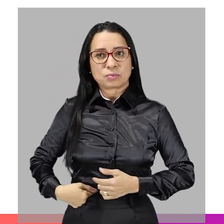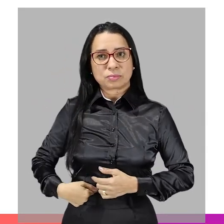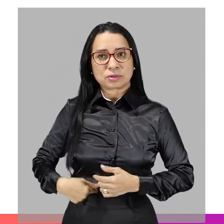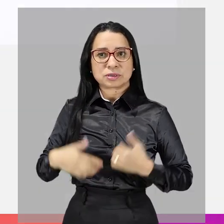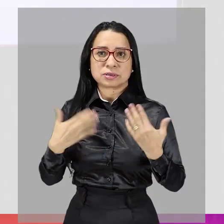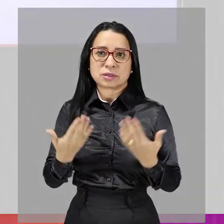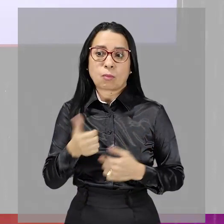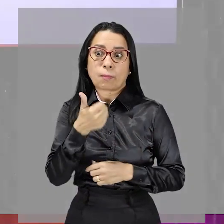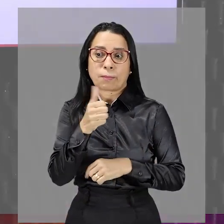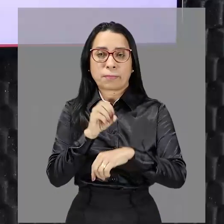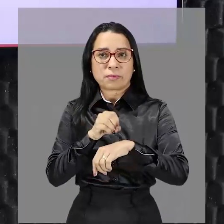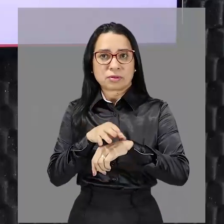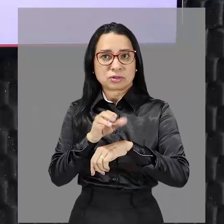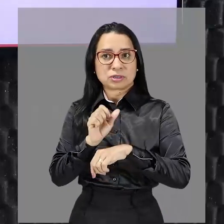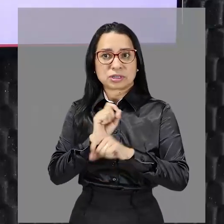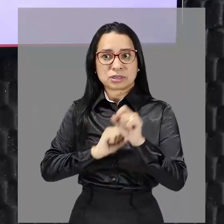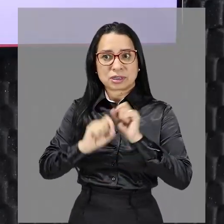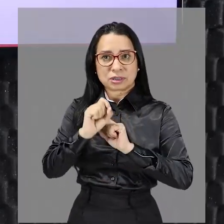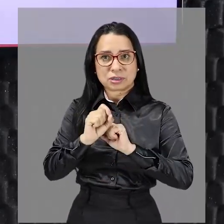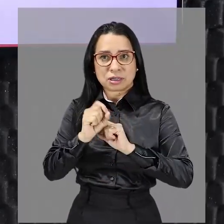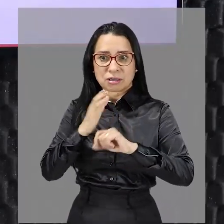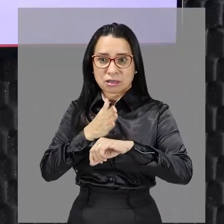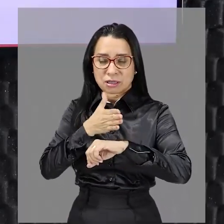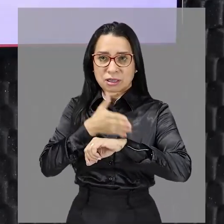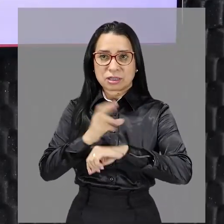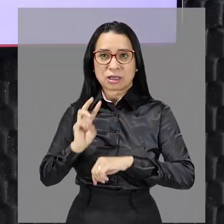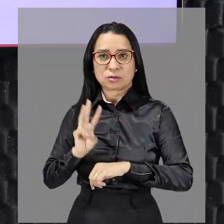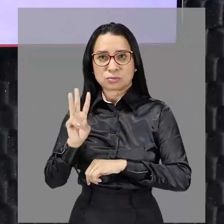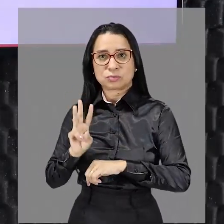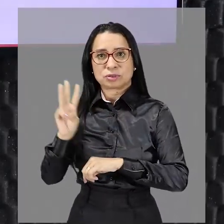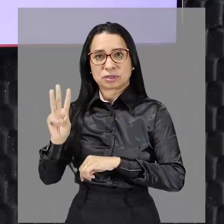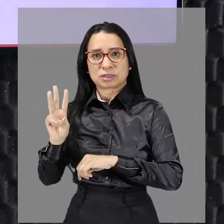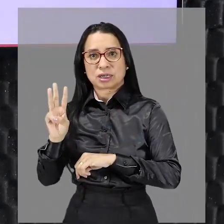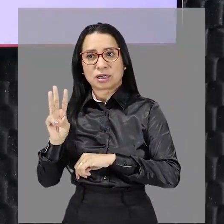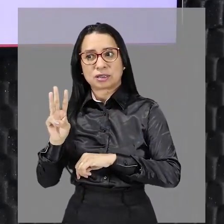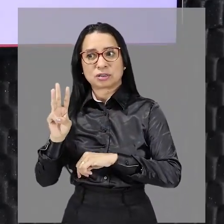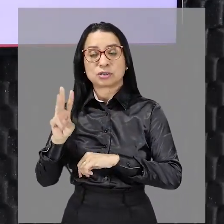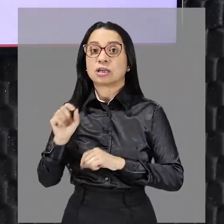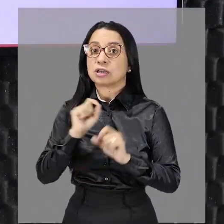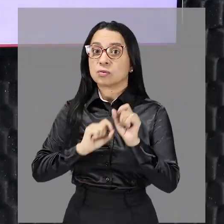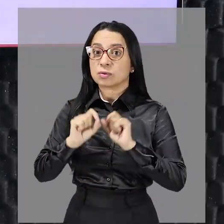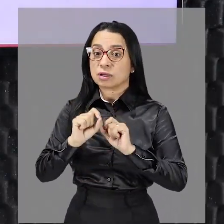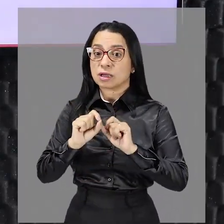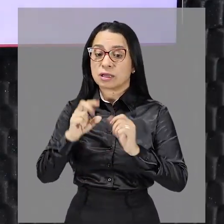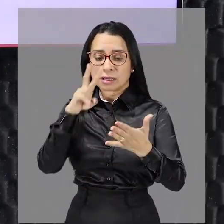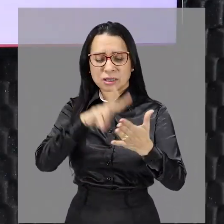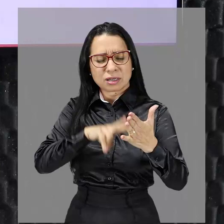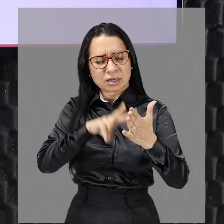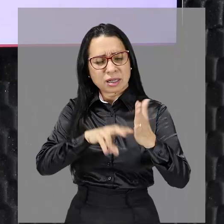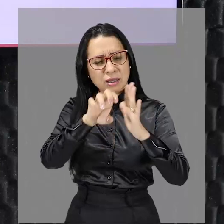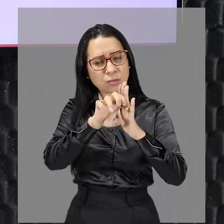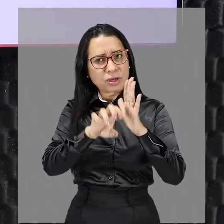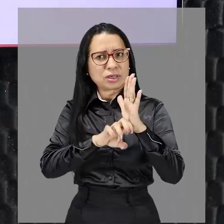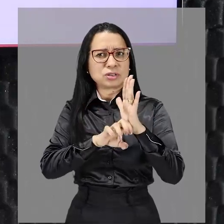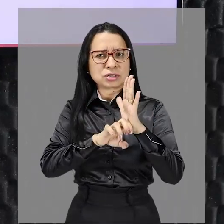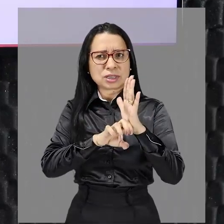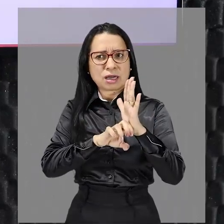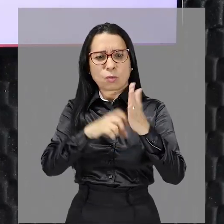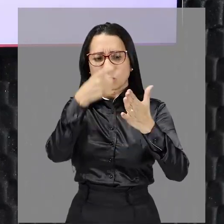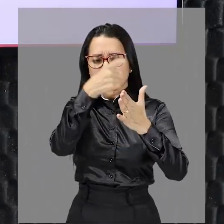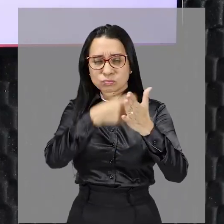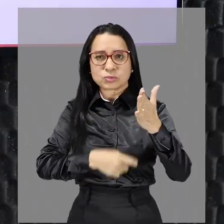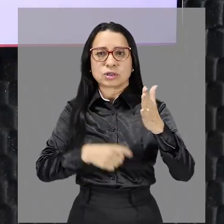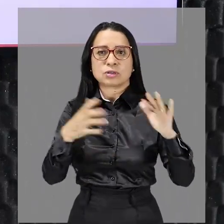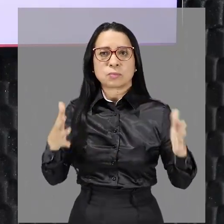Então a primeira dica é ir lá no site do Senado, pegar o Guia do Estudante e fazer a leitura dos textos